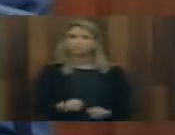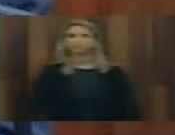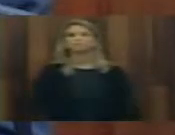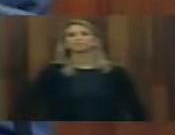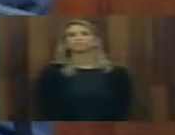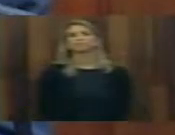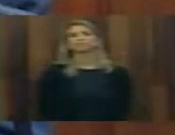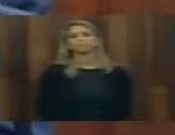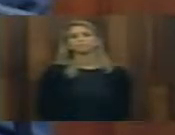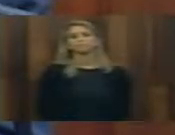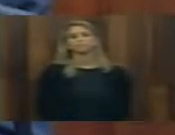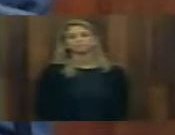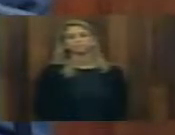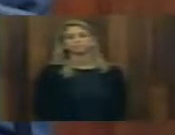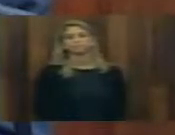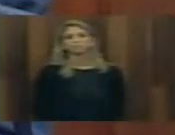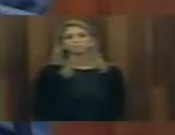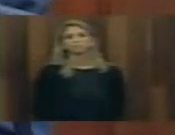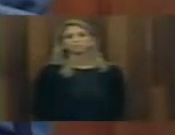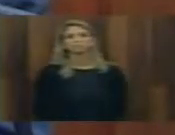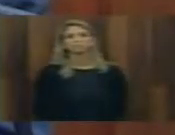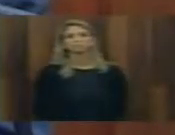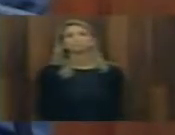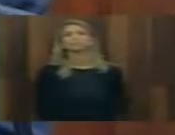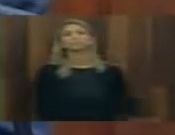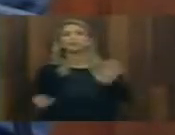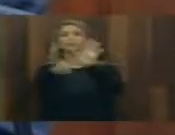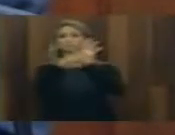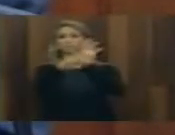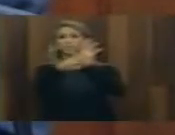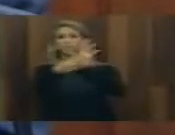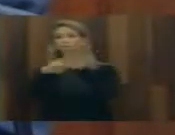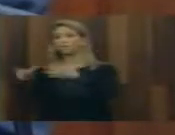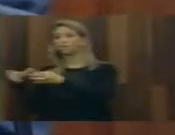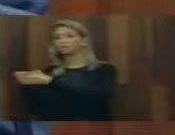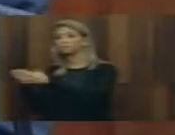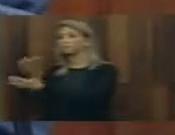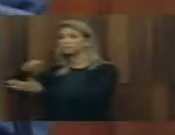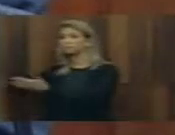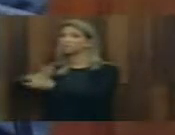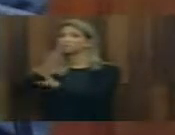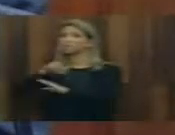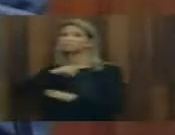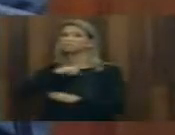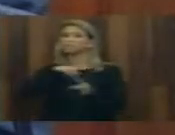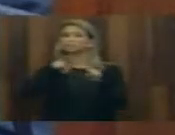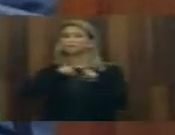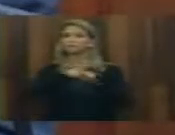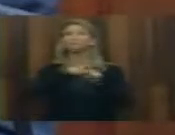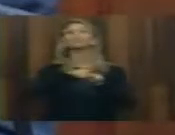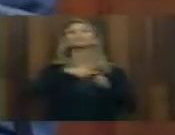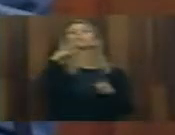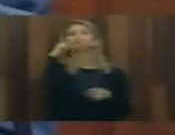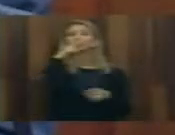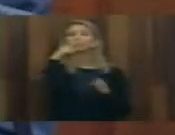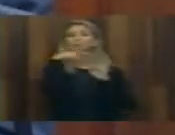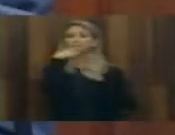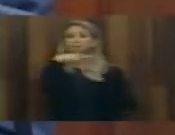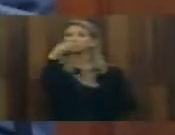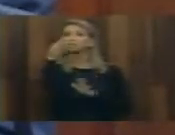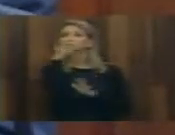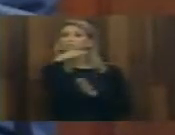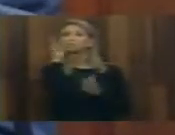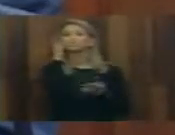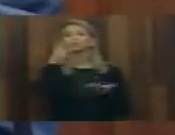estão, aprovado por unanimidade. Seria encaminhado à Comissão de Redação Final, mas também existe um requerimento de urgência assinado